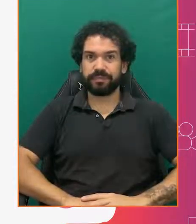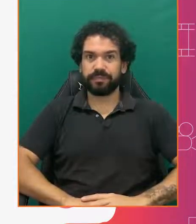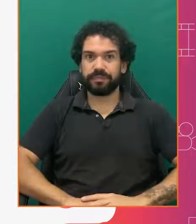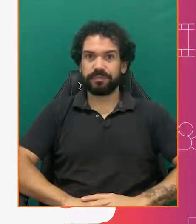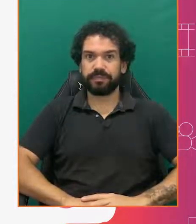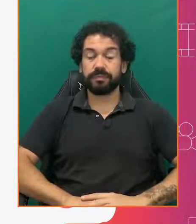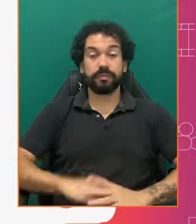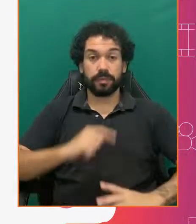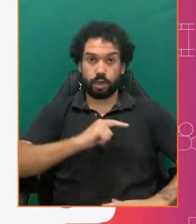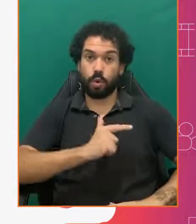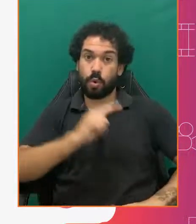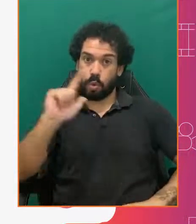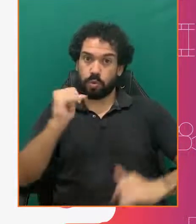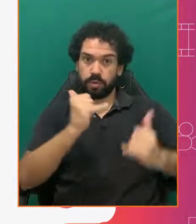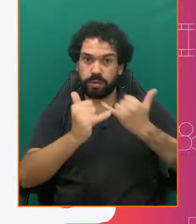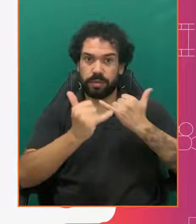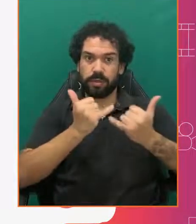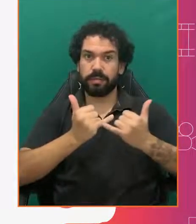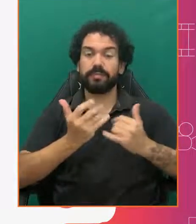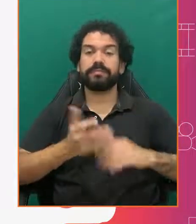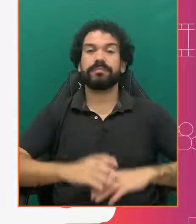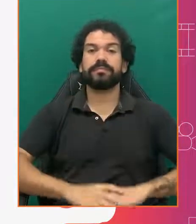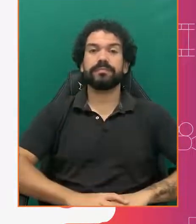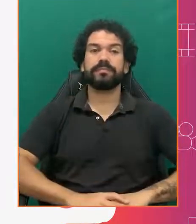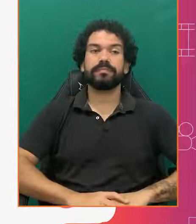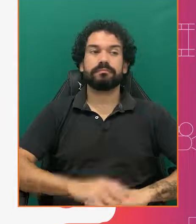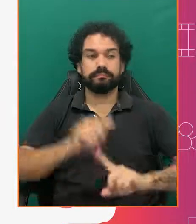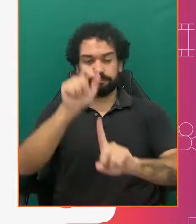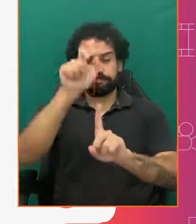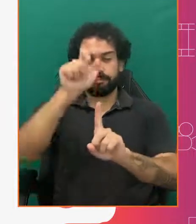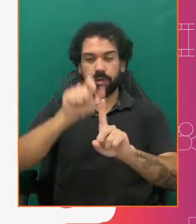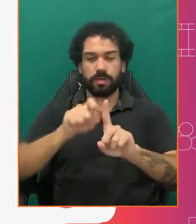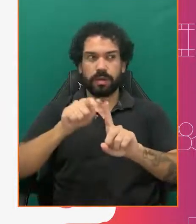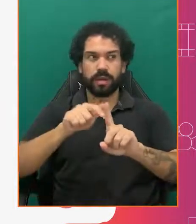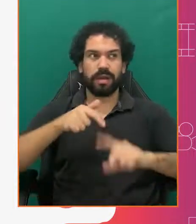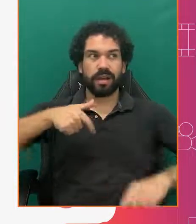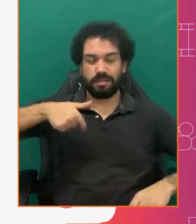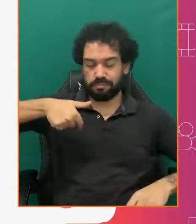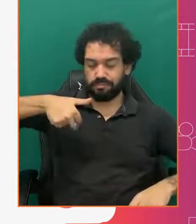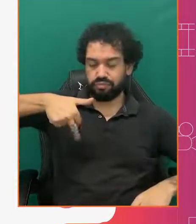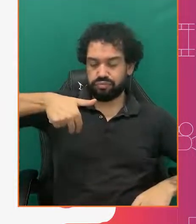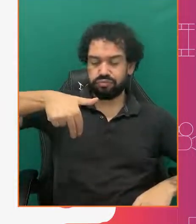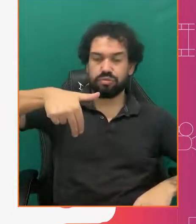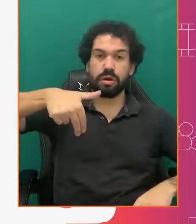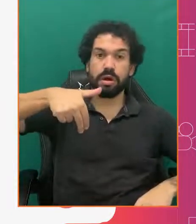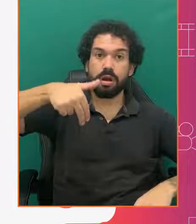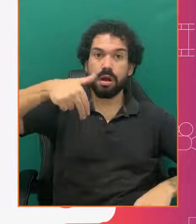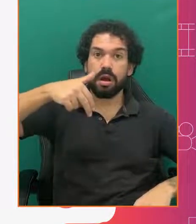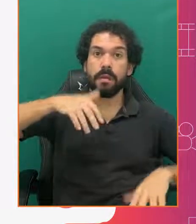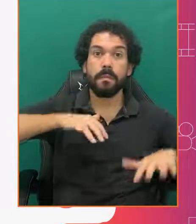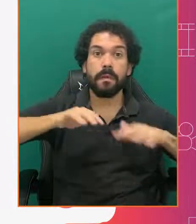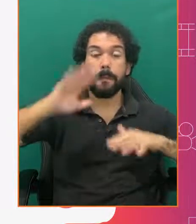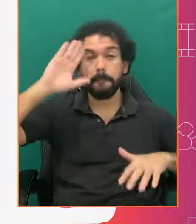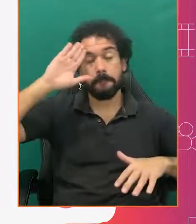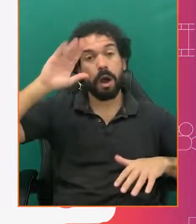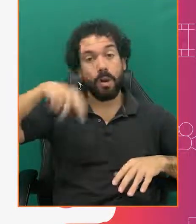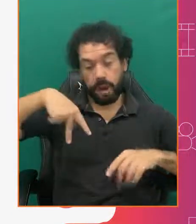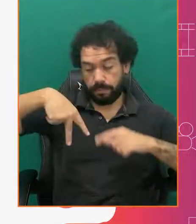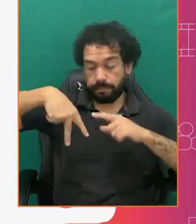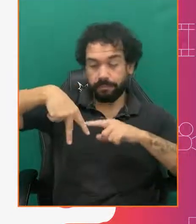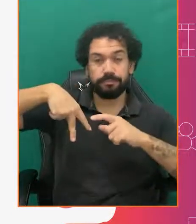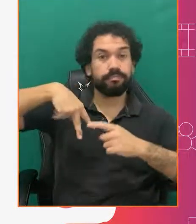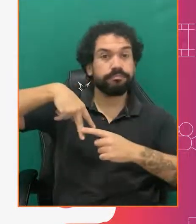Um outro exemplo é se um personagem está caminhando, o movimento principal vão ser